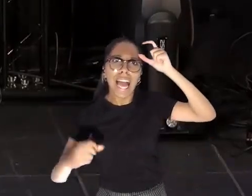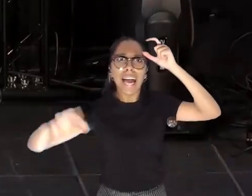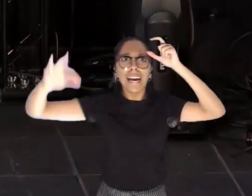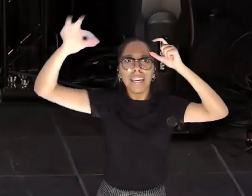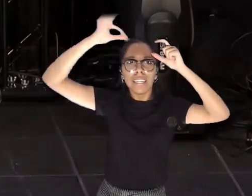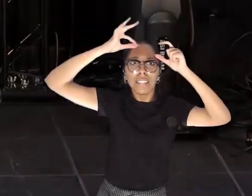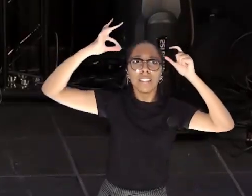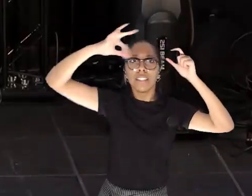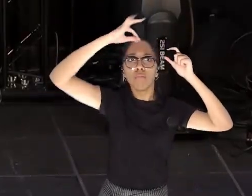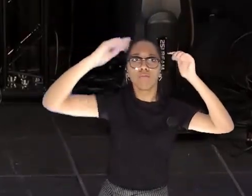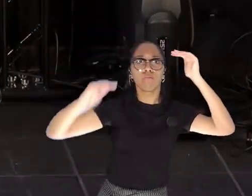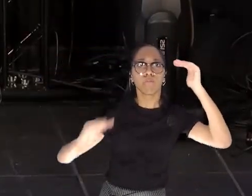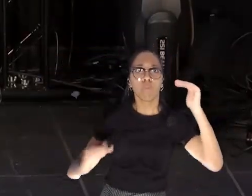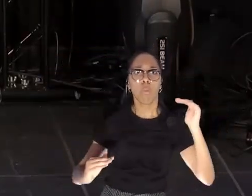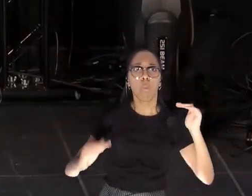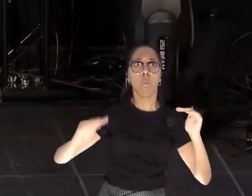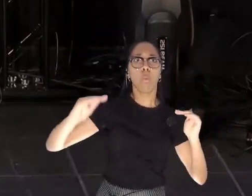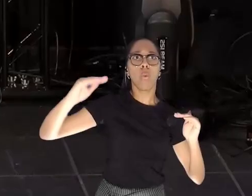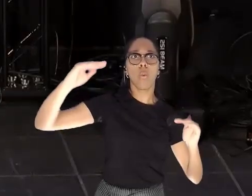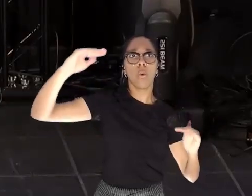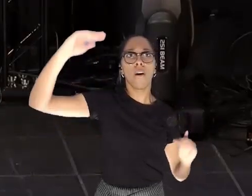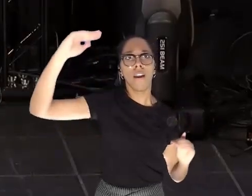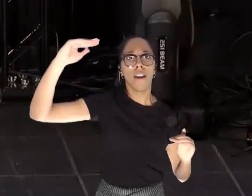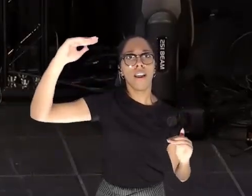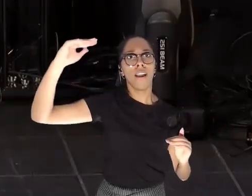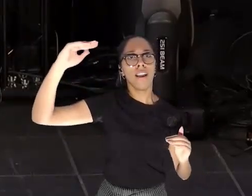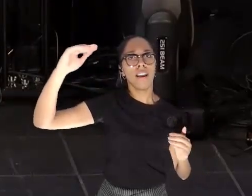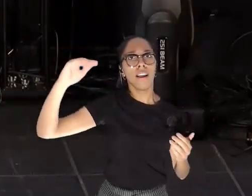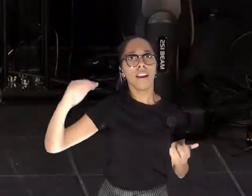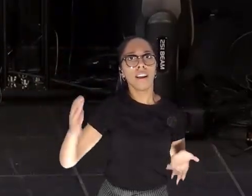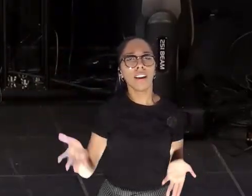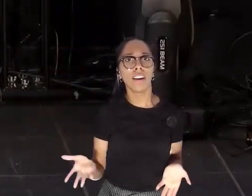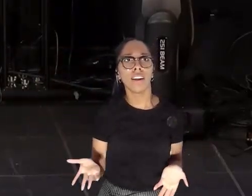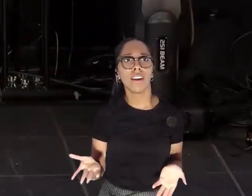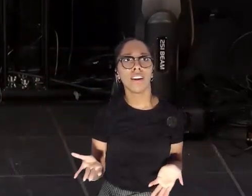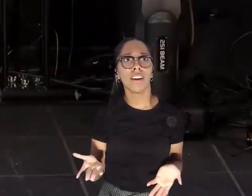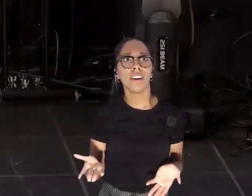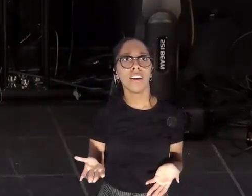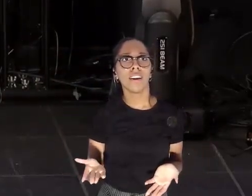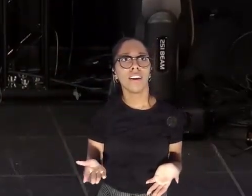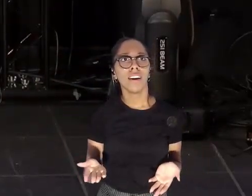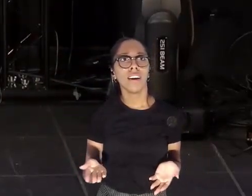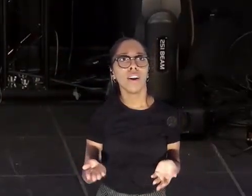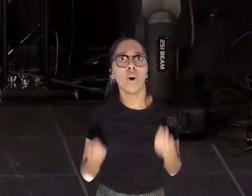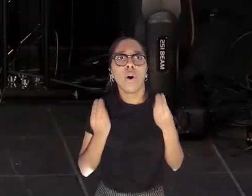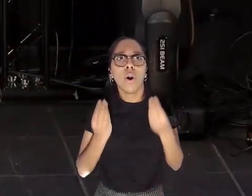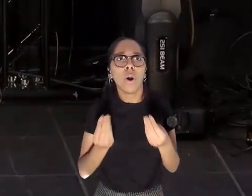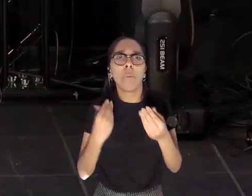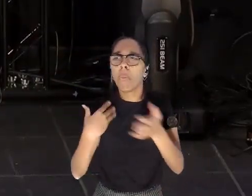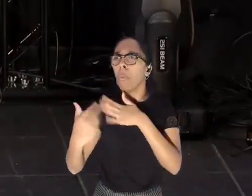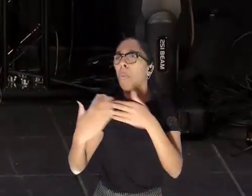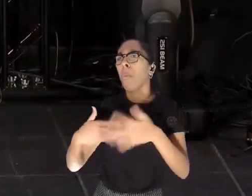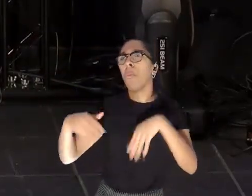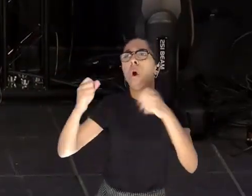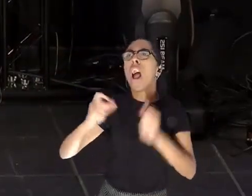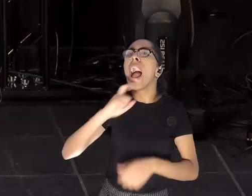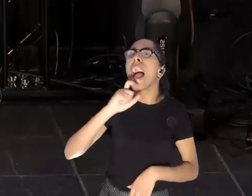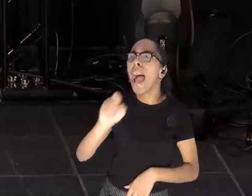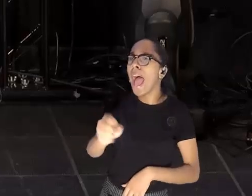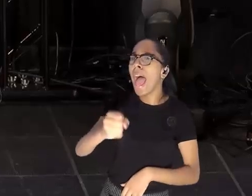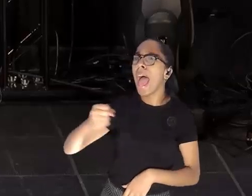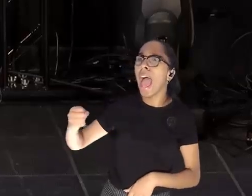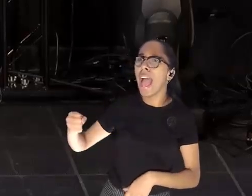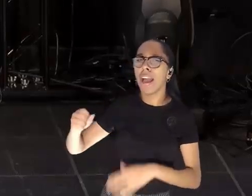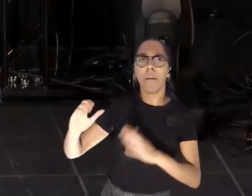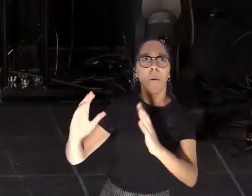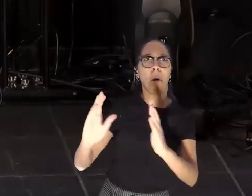geladeira andar, eu vou acreditar que ela está falando em línguas do que está endemoniada. Eu não quero saber, na minha casa a geladeira não anda, na minha